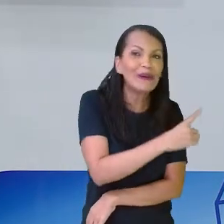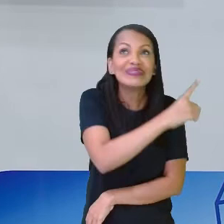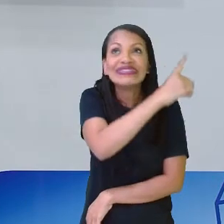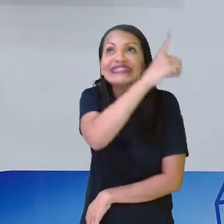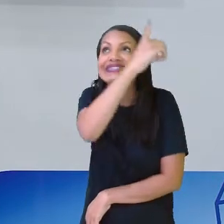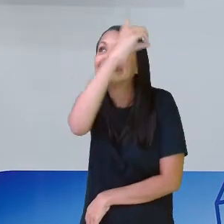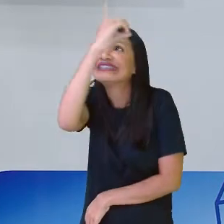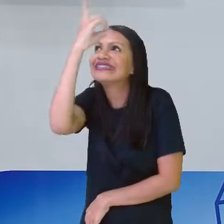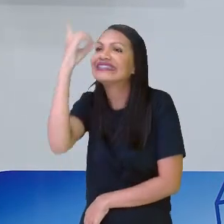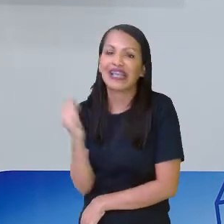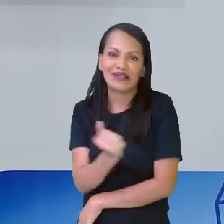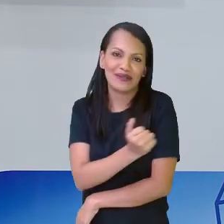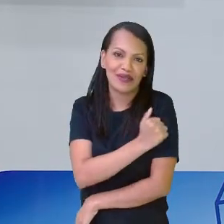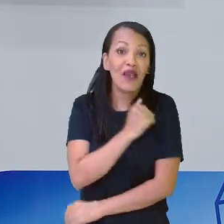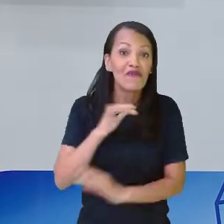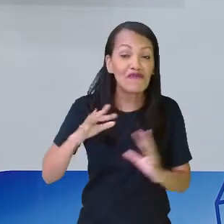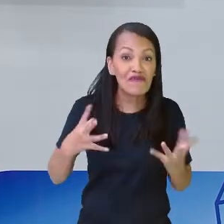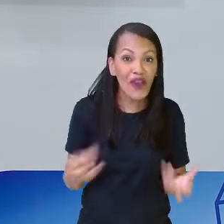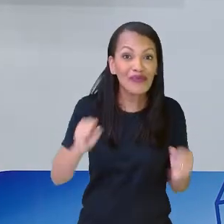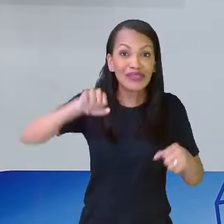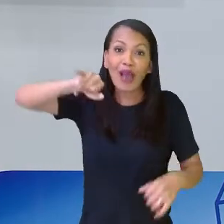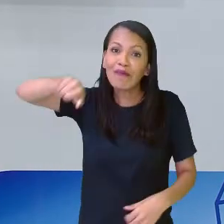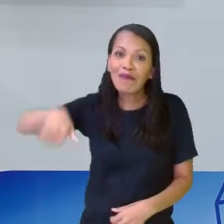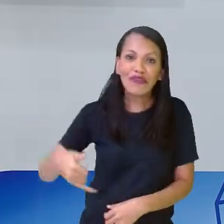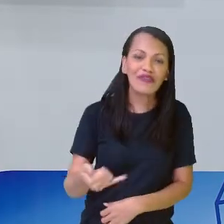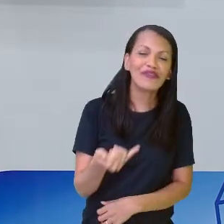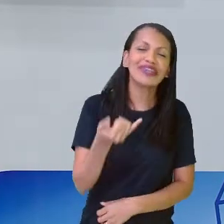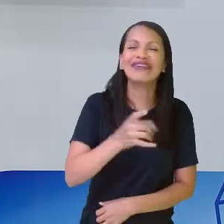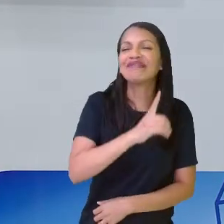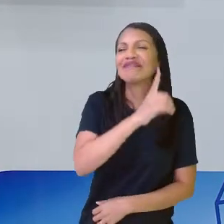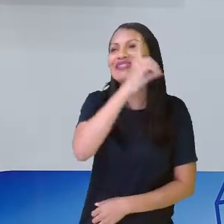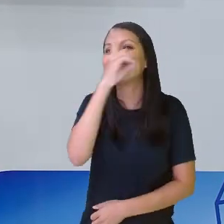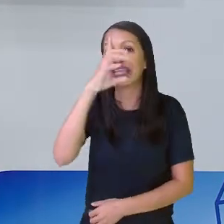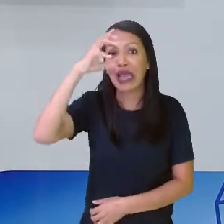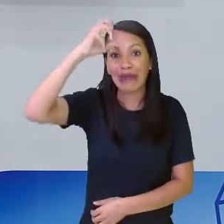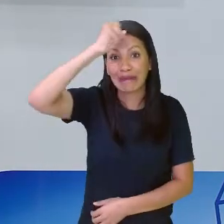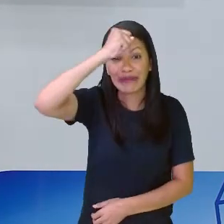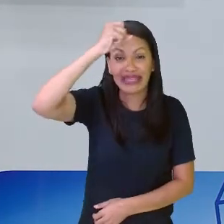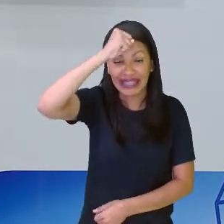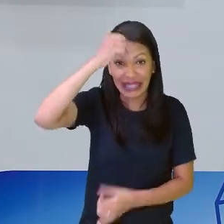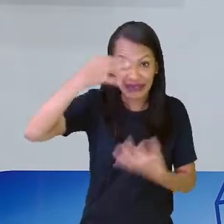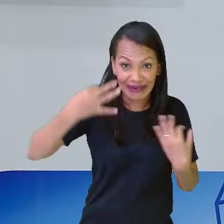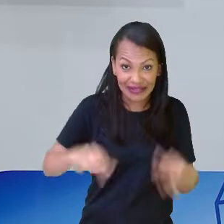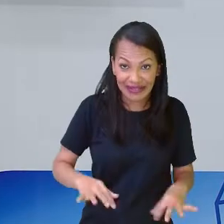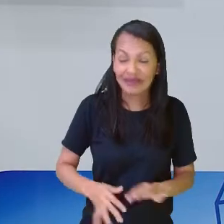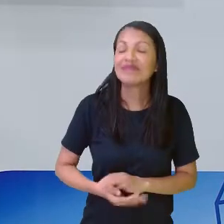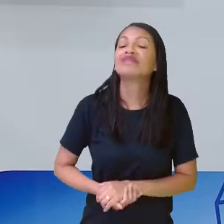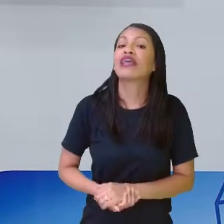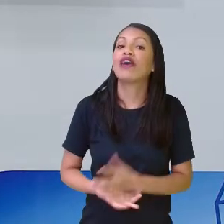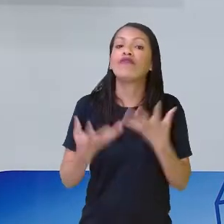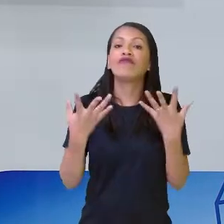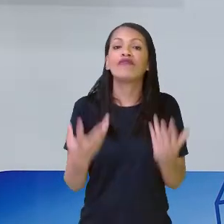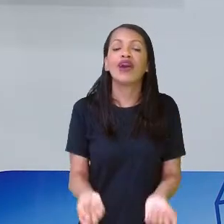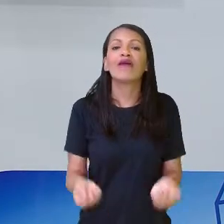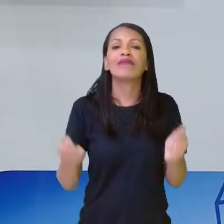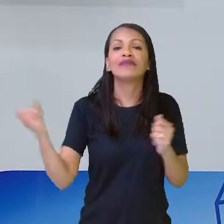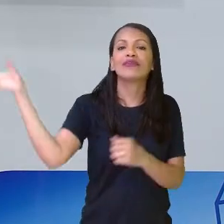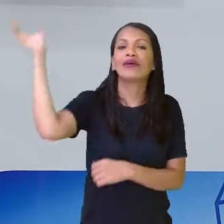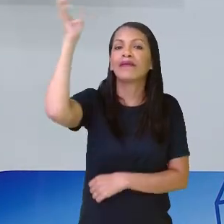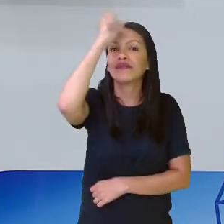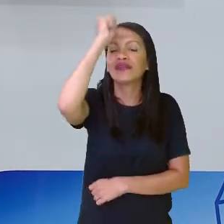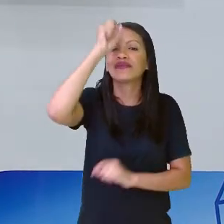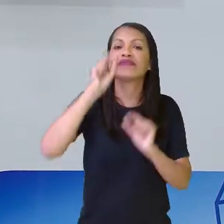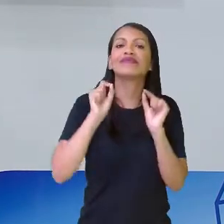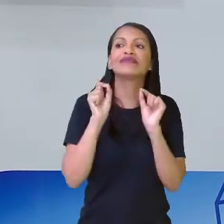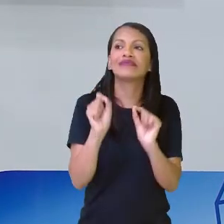Então vamos aproveitar esse dia para conversar, para aprender mais. E vamos aprender o quê? Vamos falar,